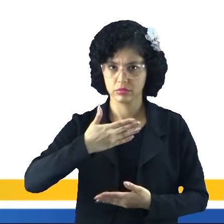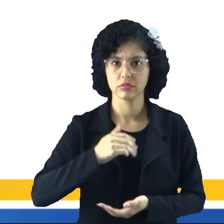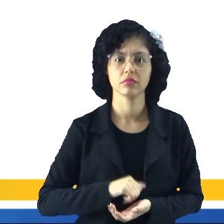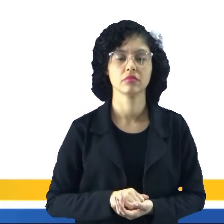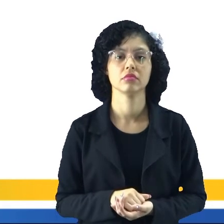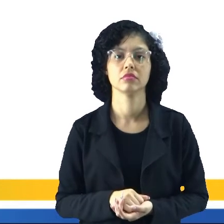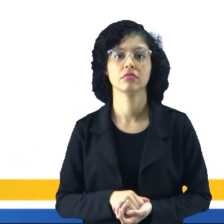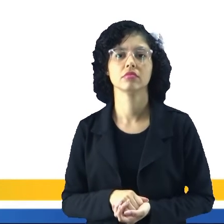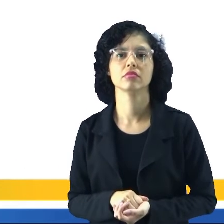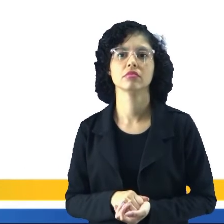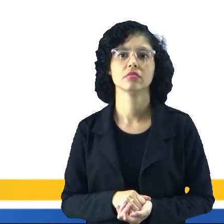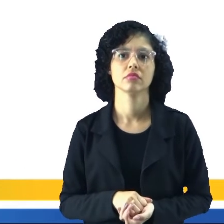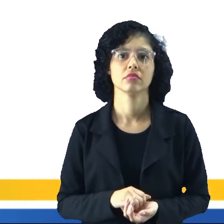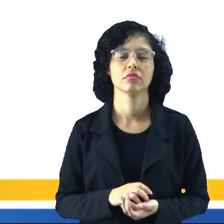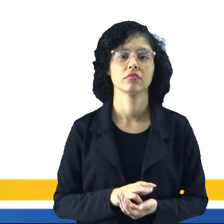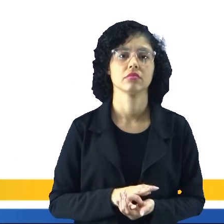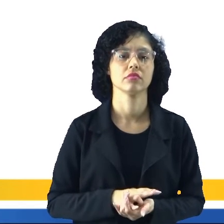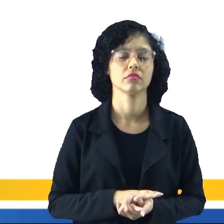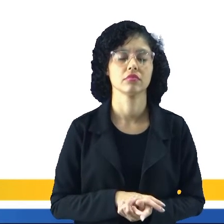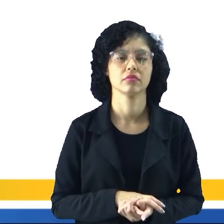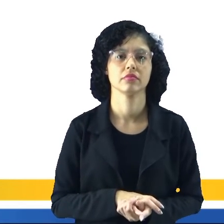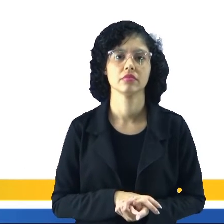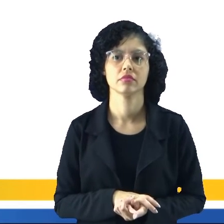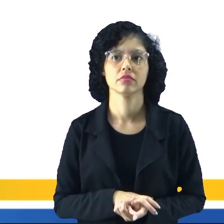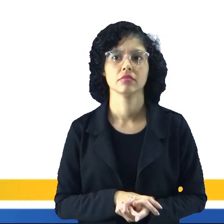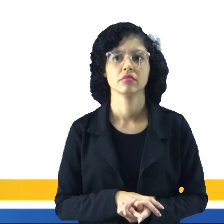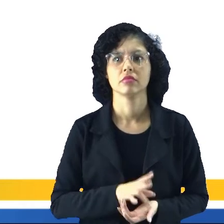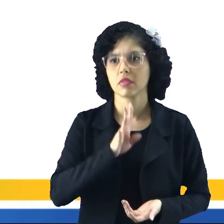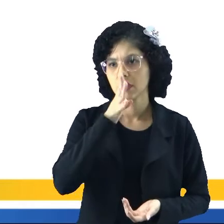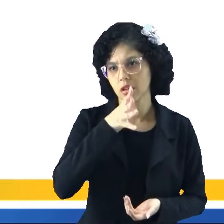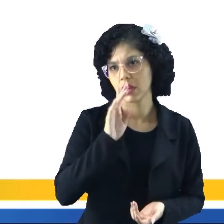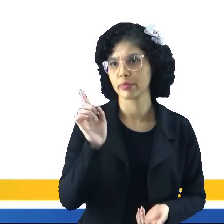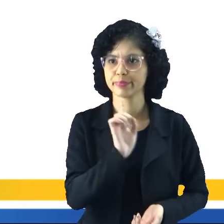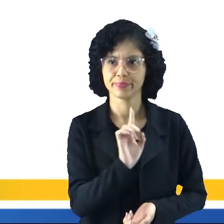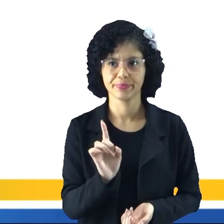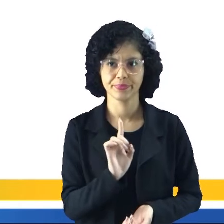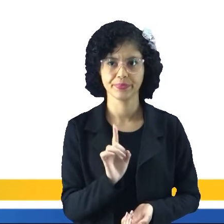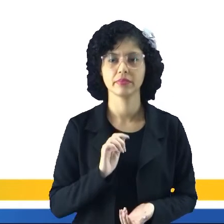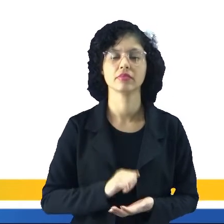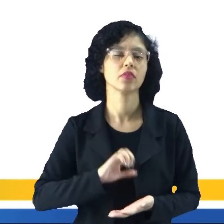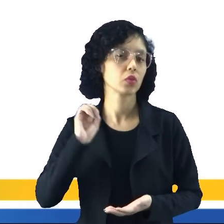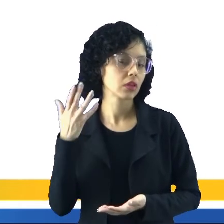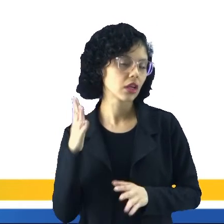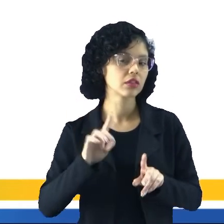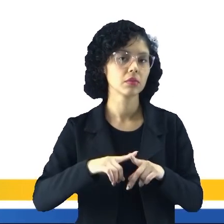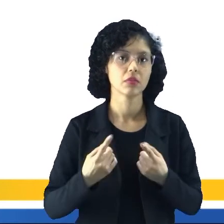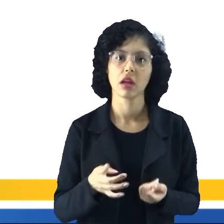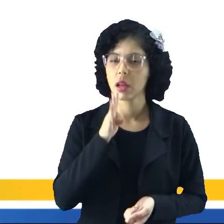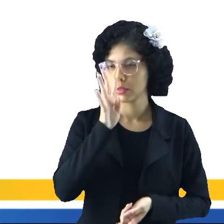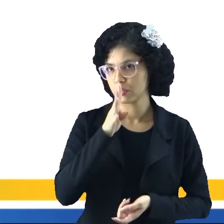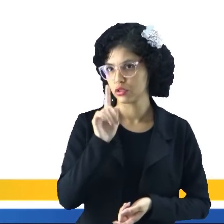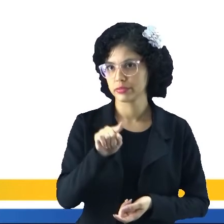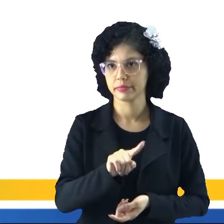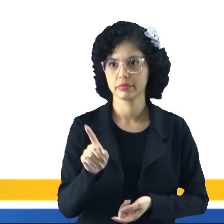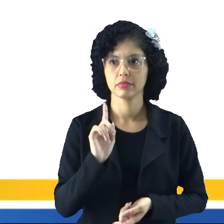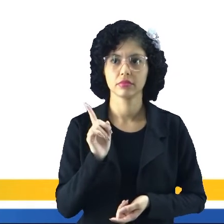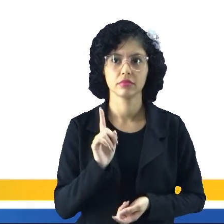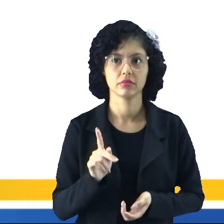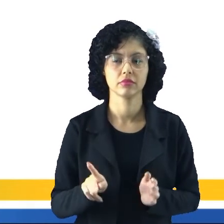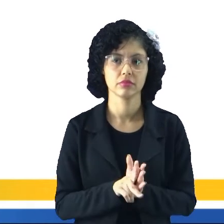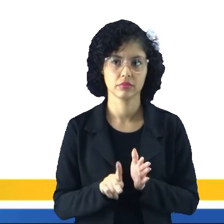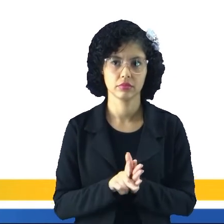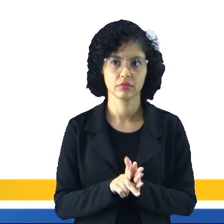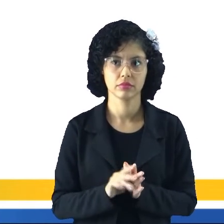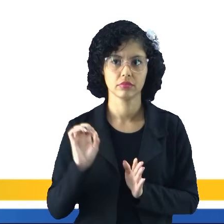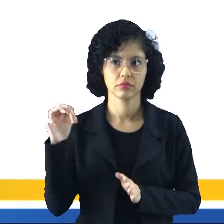cara lá foi lá e se meteu. Mas não é essa crítica. Acontece essa interferência? Acontece, mas não é o efeito de humor, não é